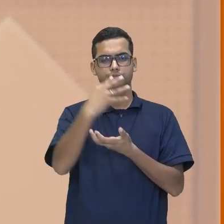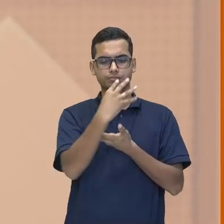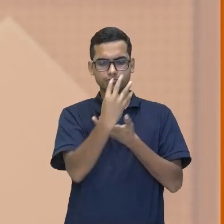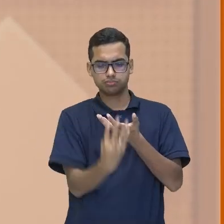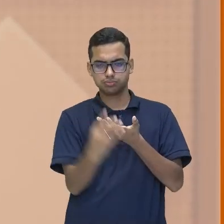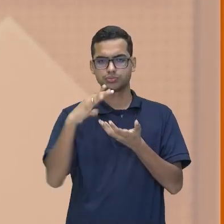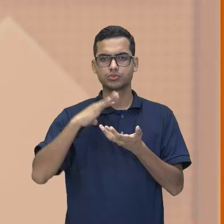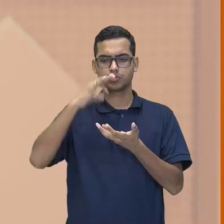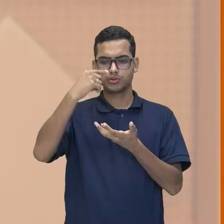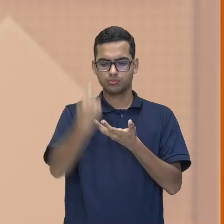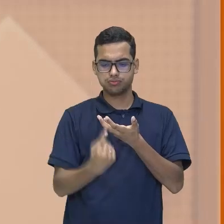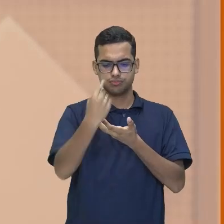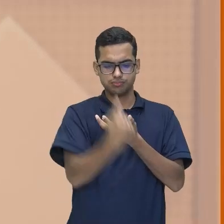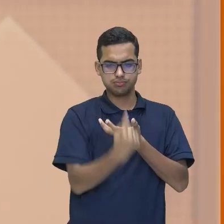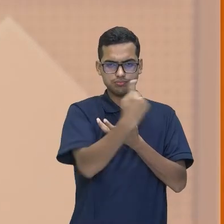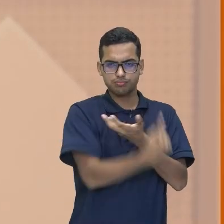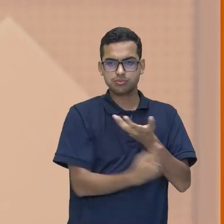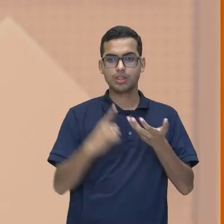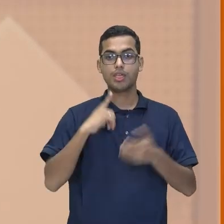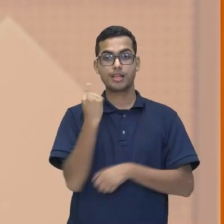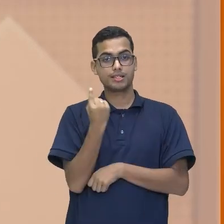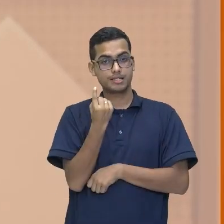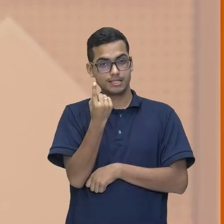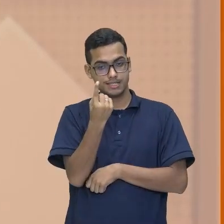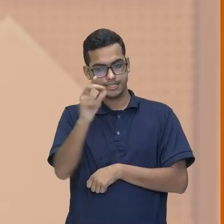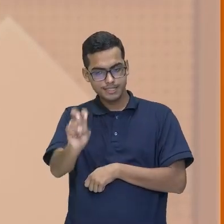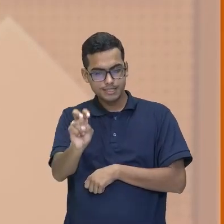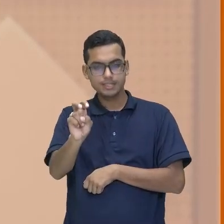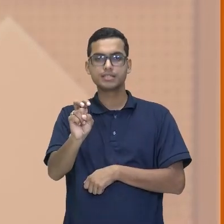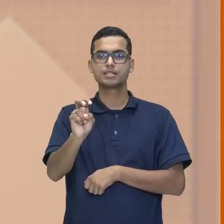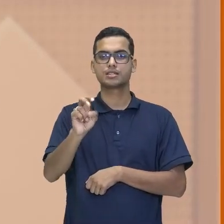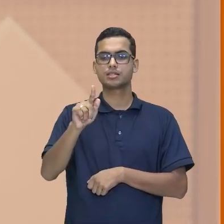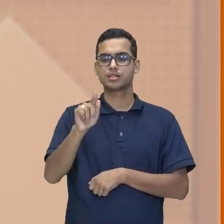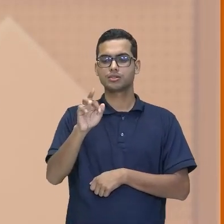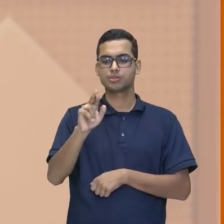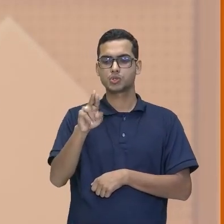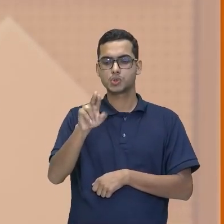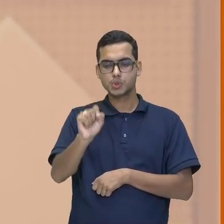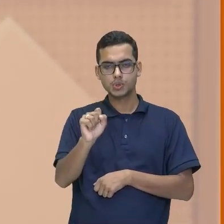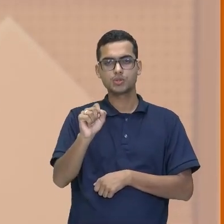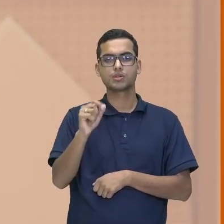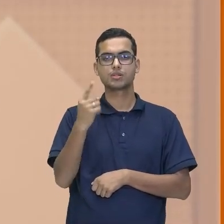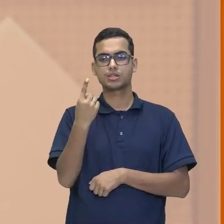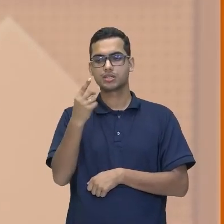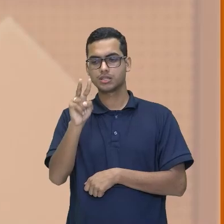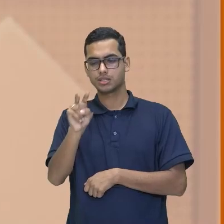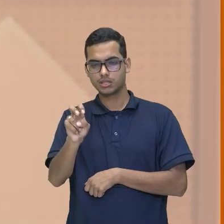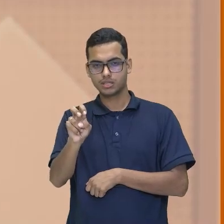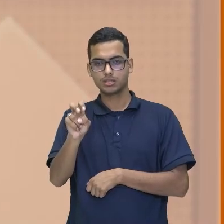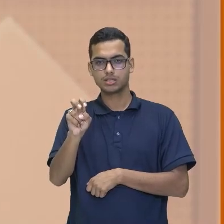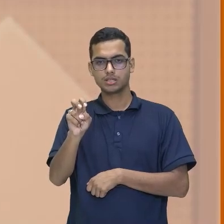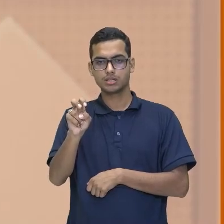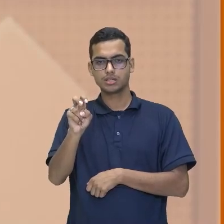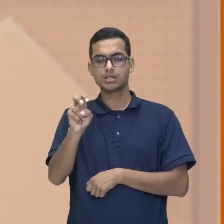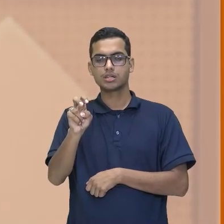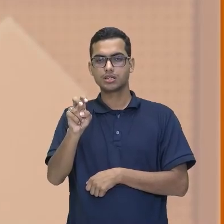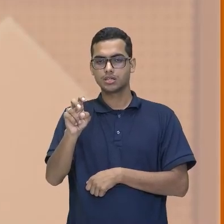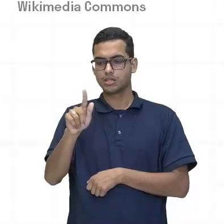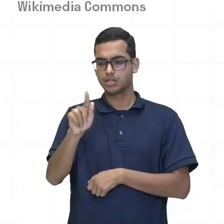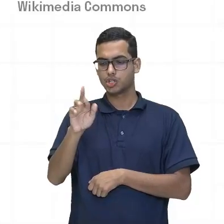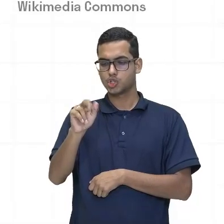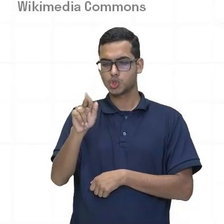ele corresponde a 1 hora. Então, a gente vai mostrar para vocês o mapa, né, dos fusos horários do